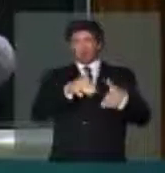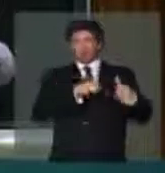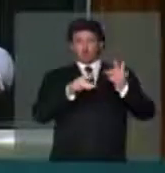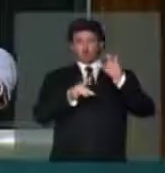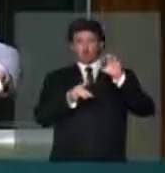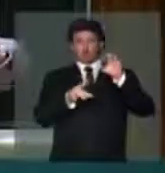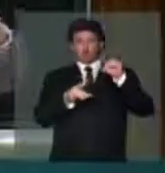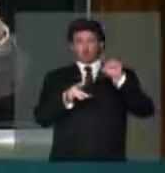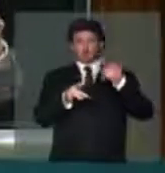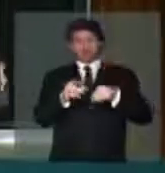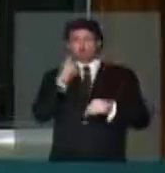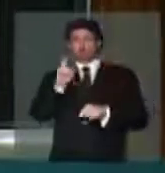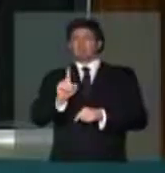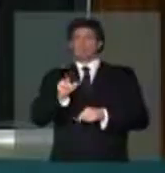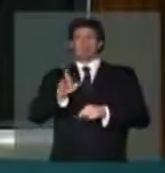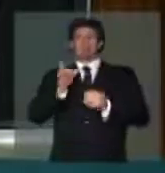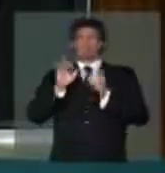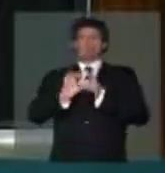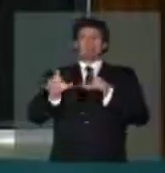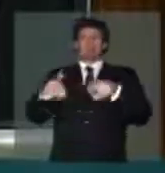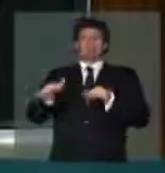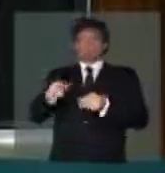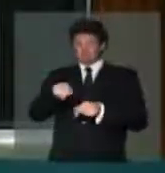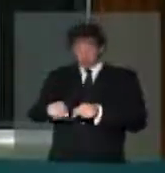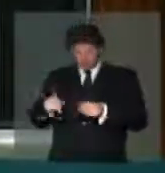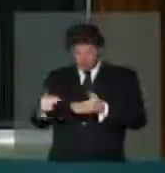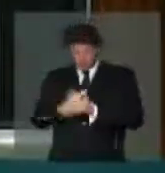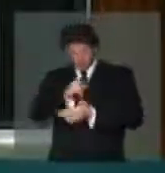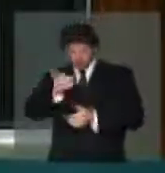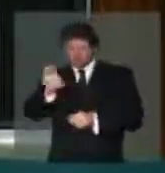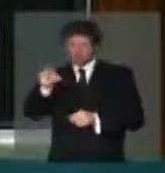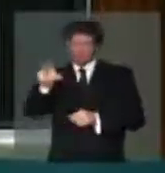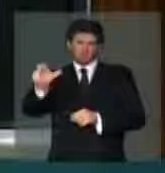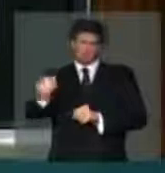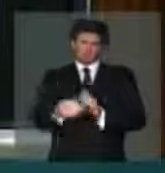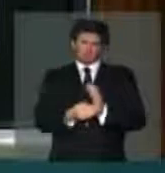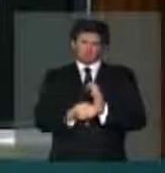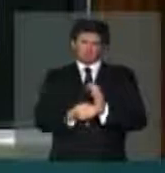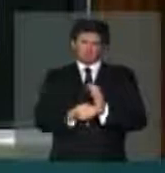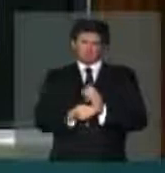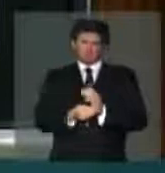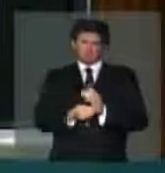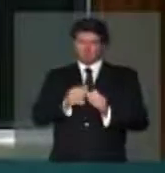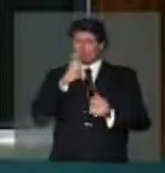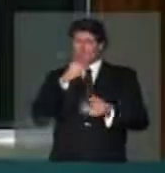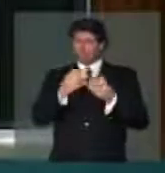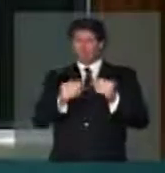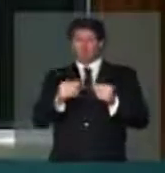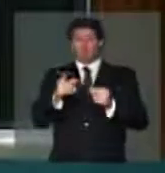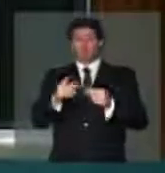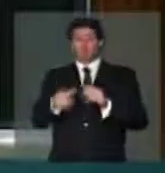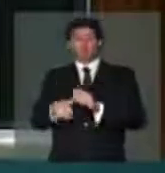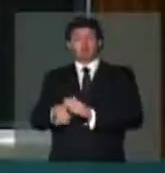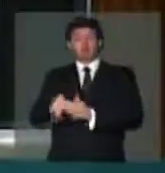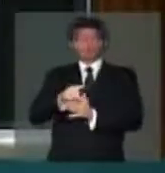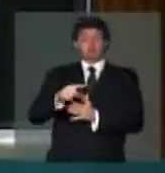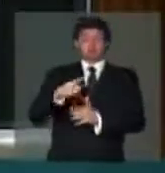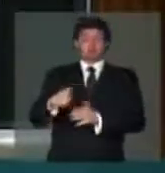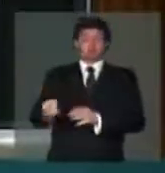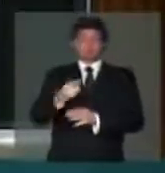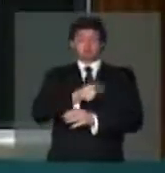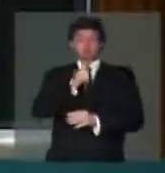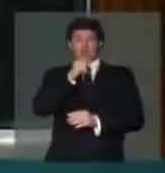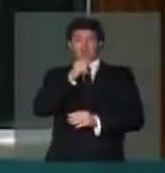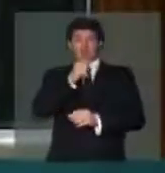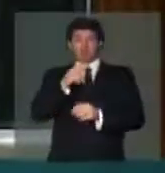não, deixa para lá, essa transposição não vai acontecer logo, a gente vai ter antes dela água